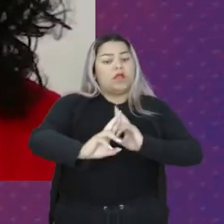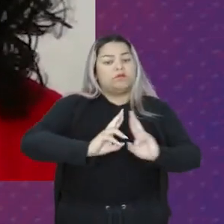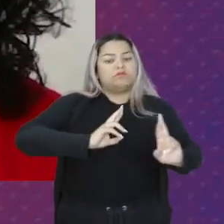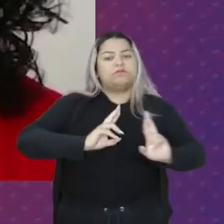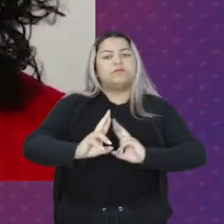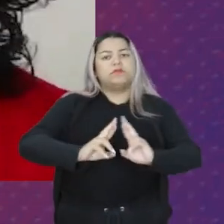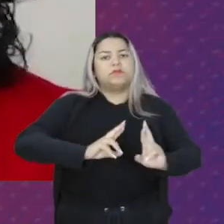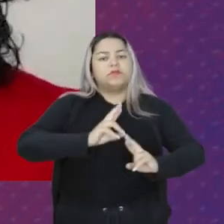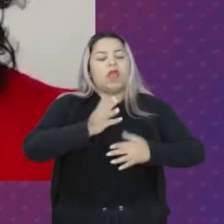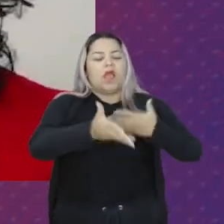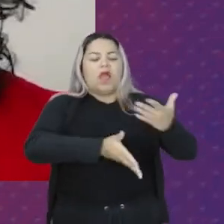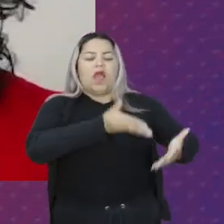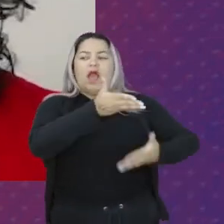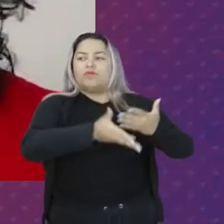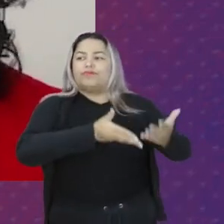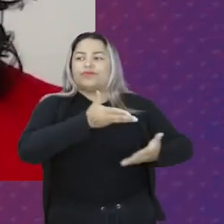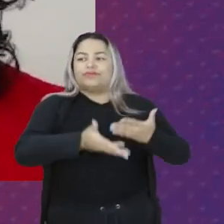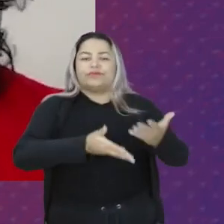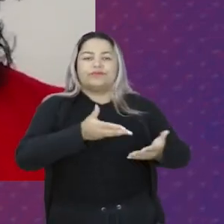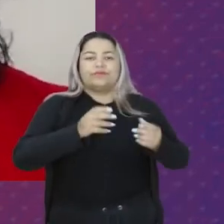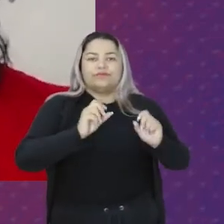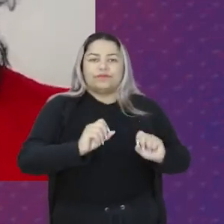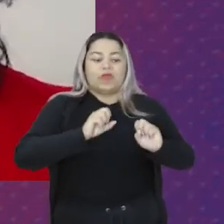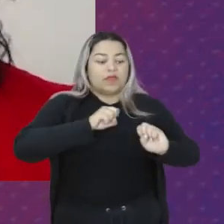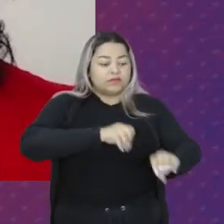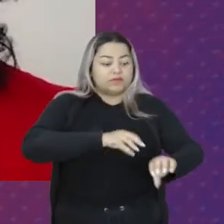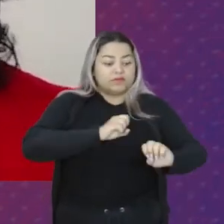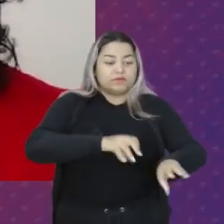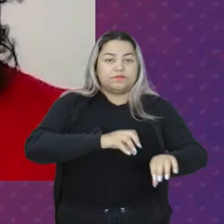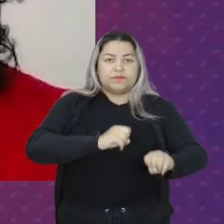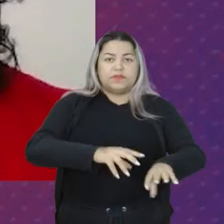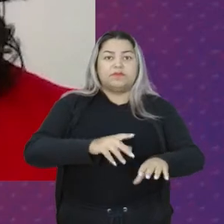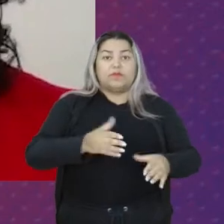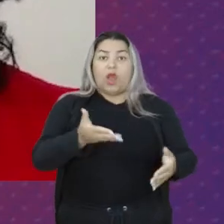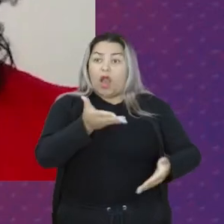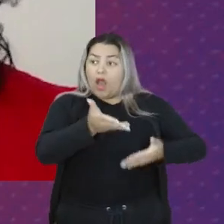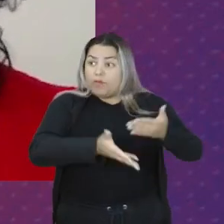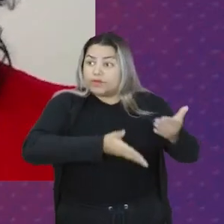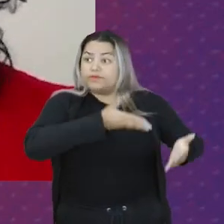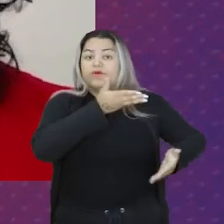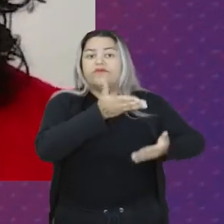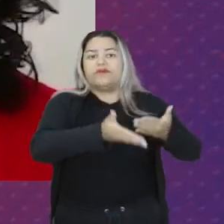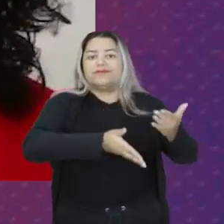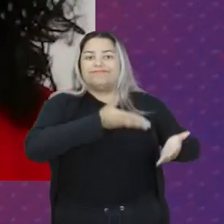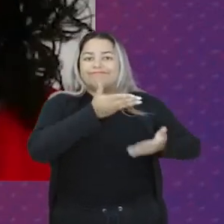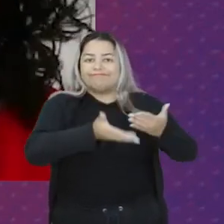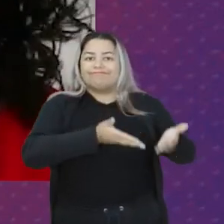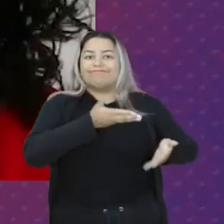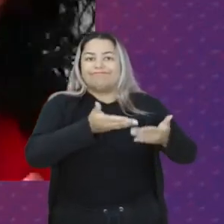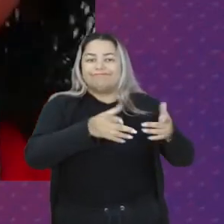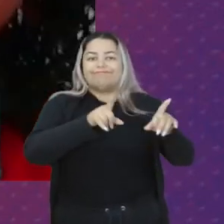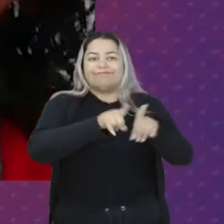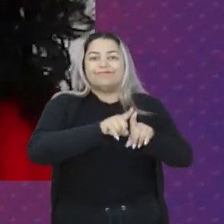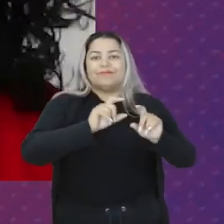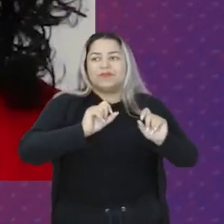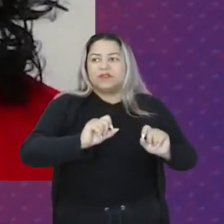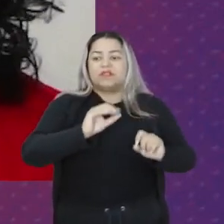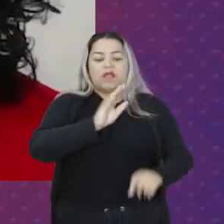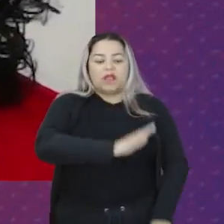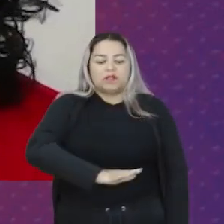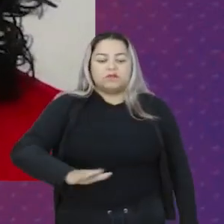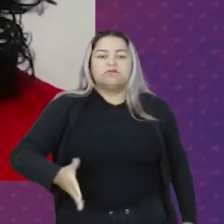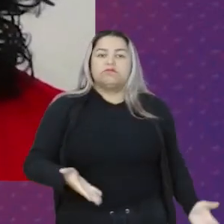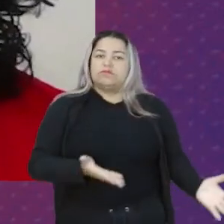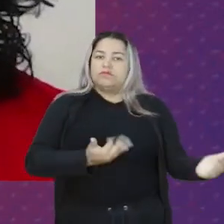que provoca a educação e que deveria promover o desenvolvimento integral da criança e